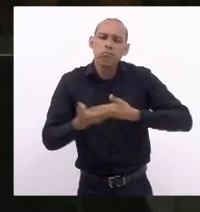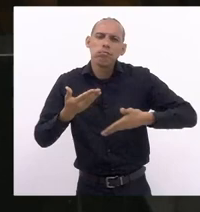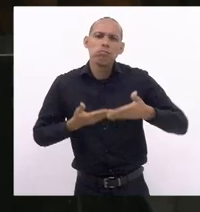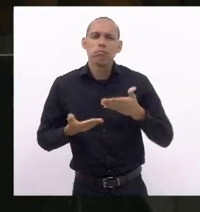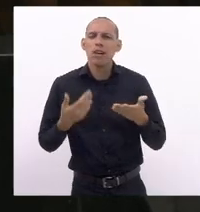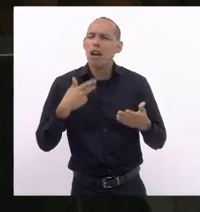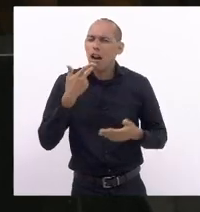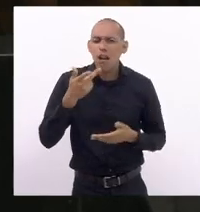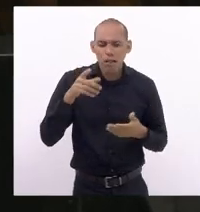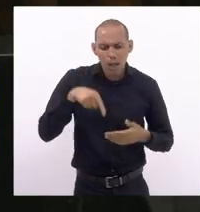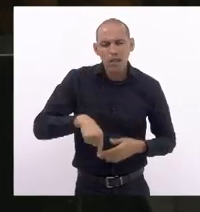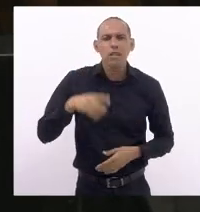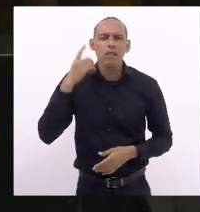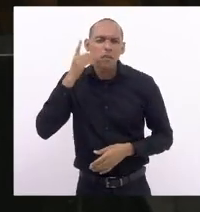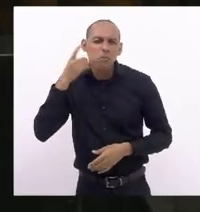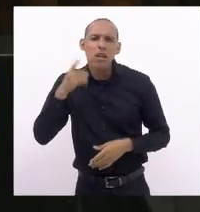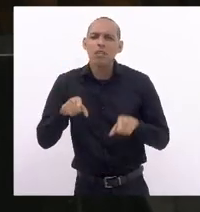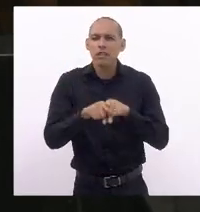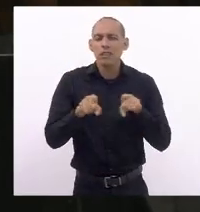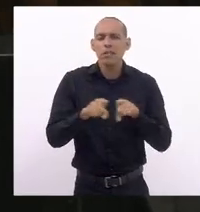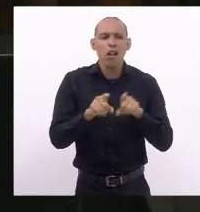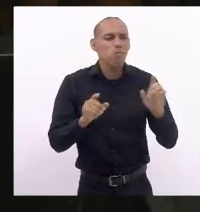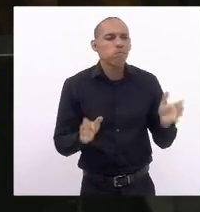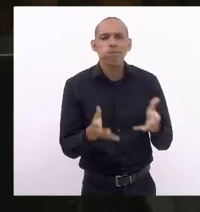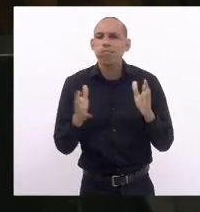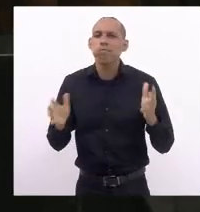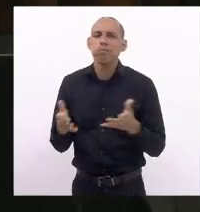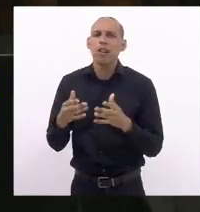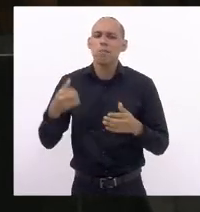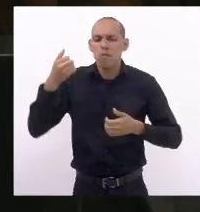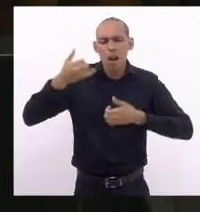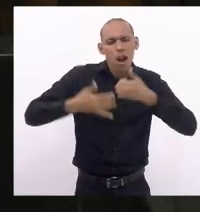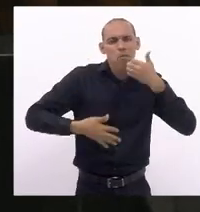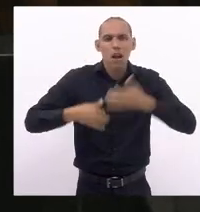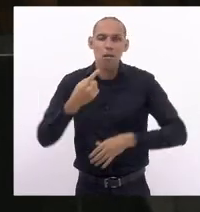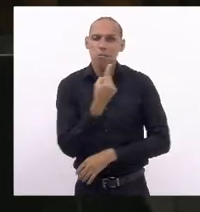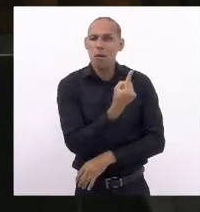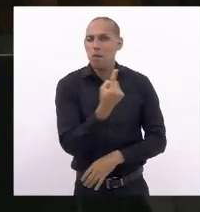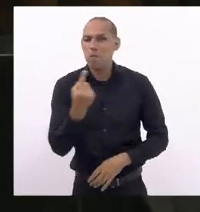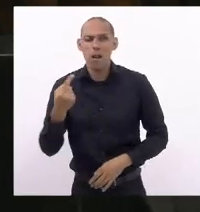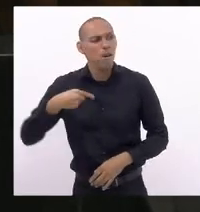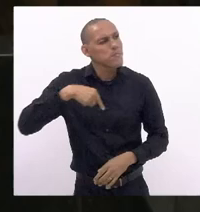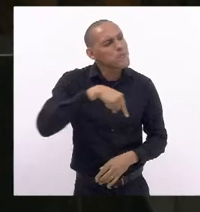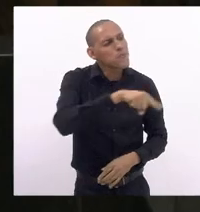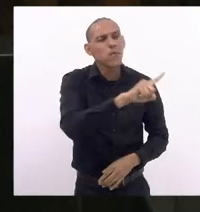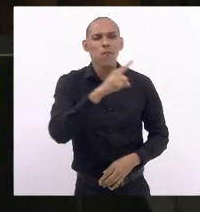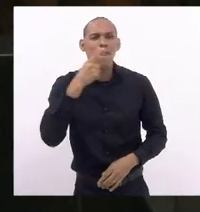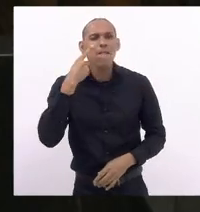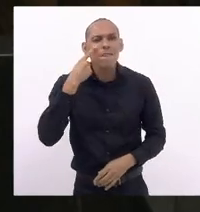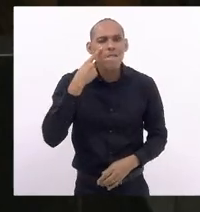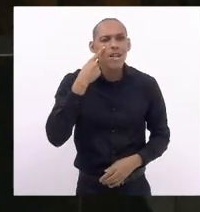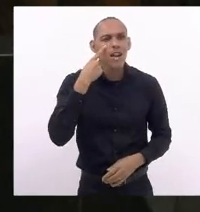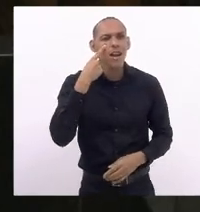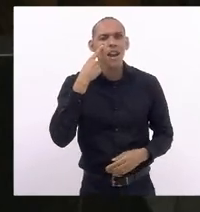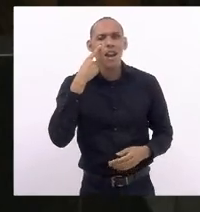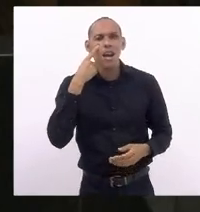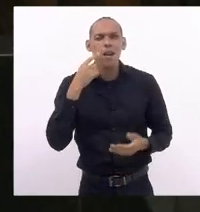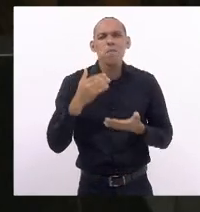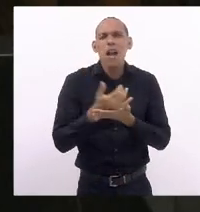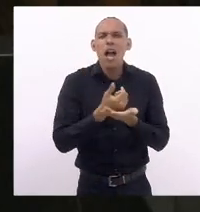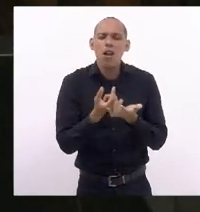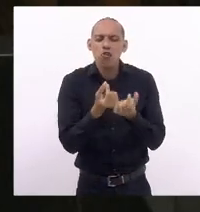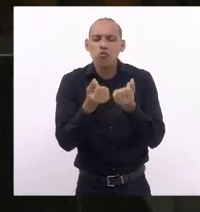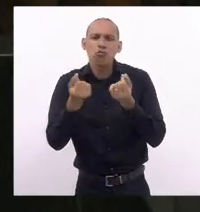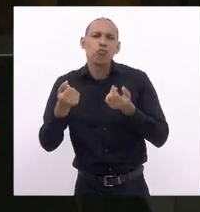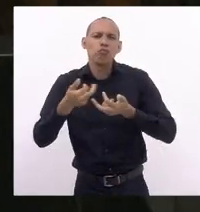deputados dessa casa também, que percebi manifestações individuais de cada deputado, que foram à região serrana, que tentaram colher